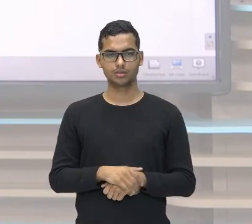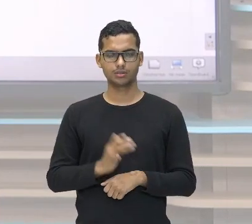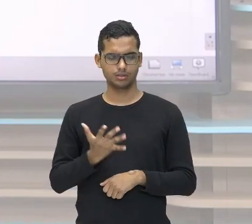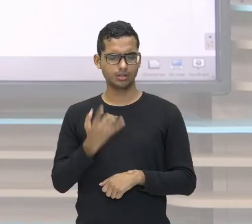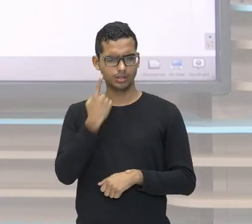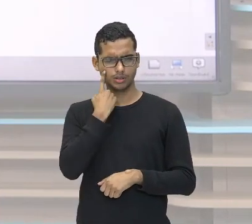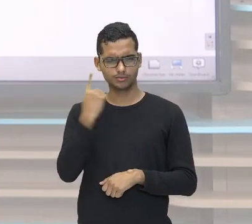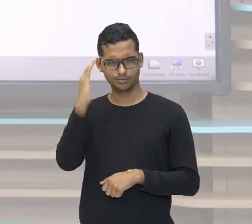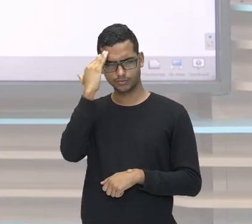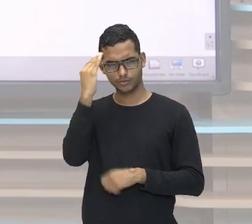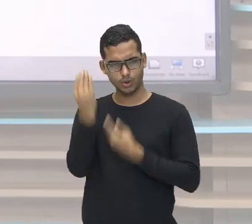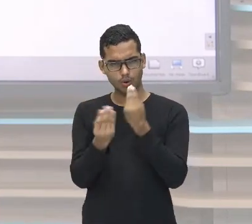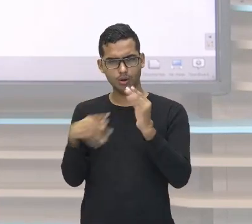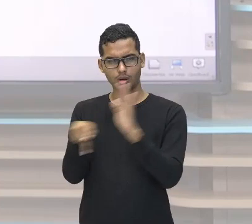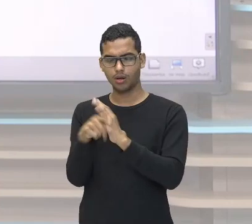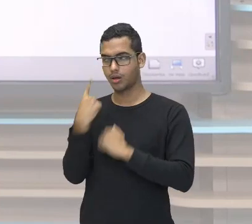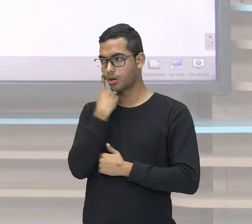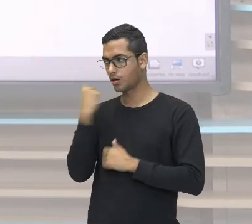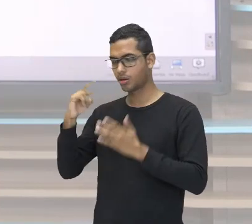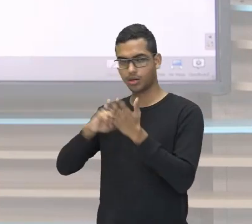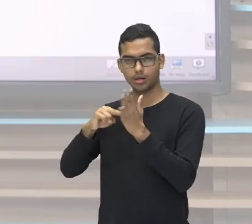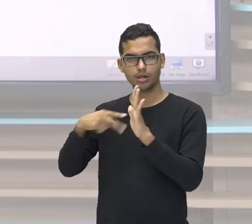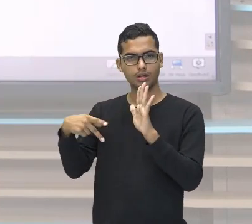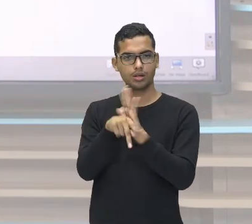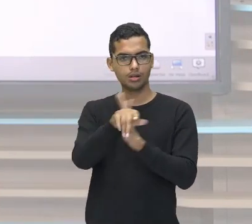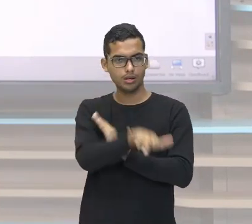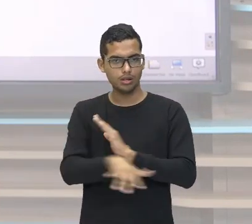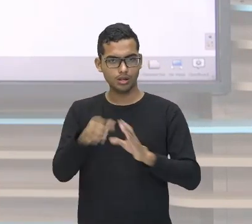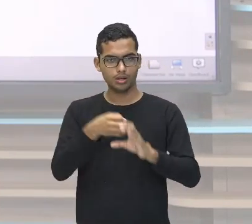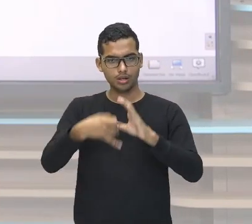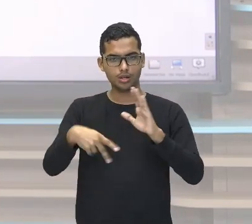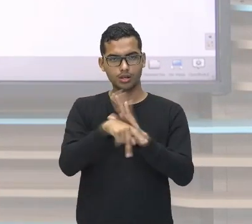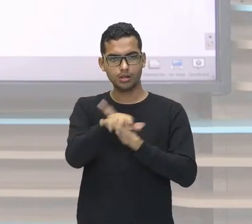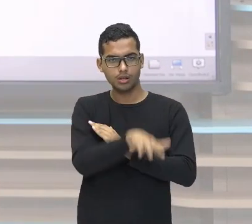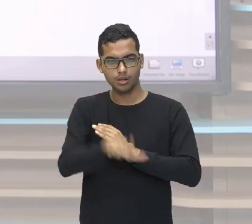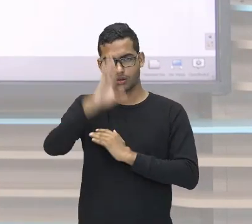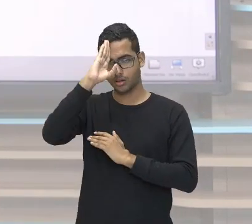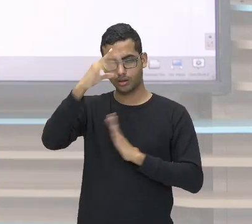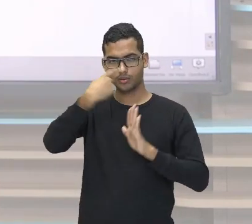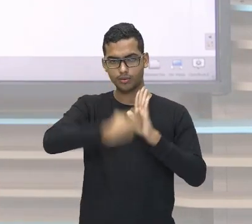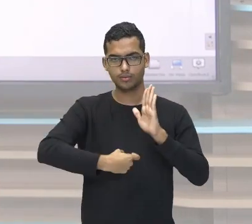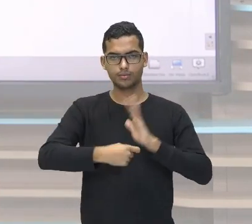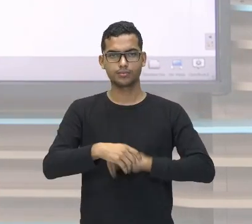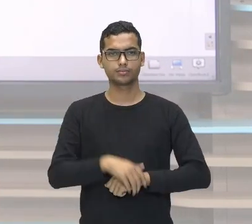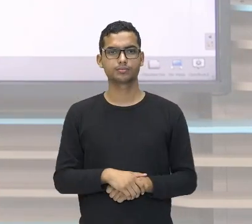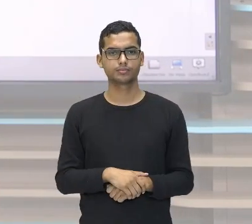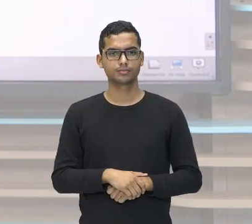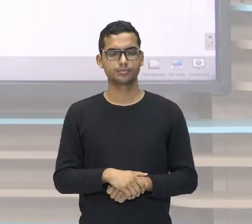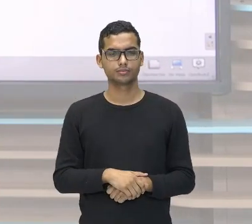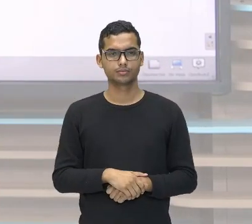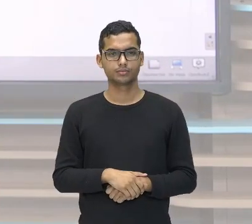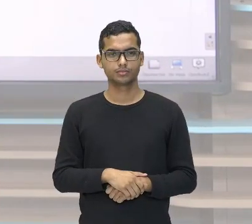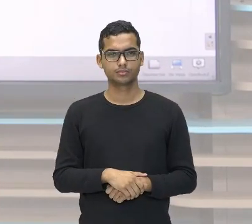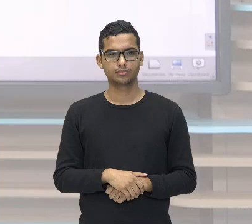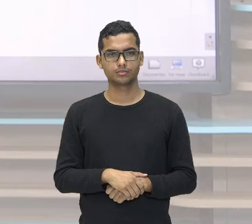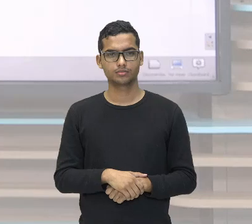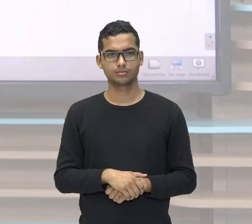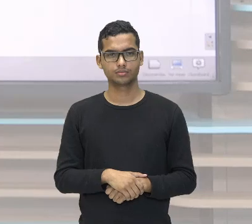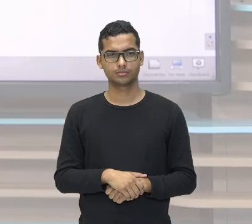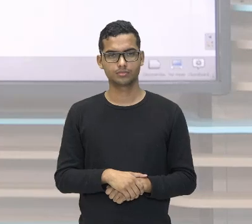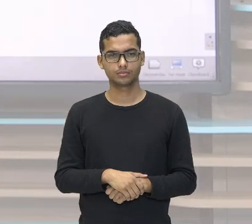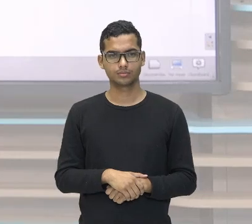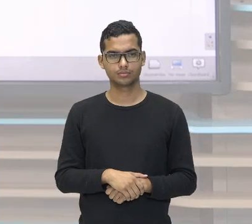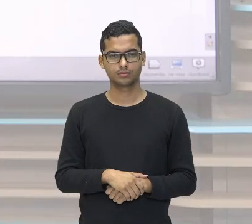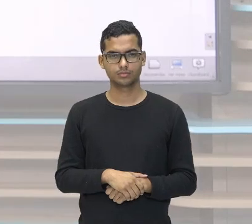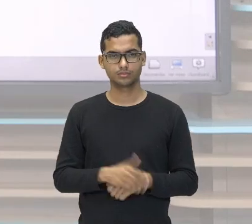isso o que quis dizer ali, a descrição das características desse tipo de bloco econômico. Vamos dar uma